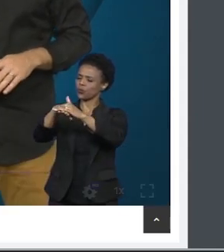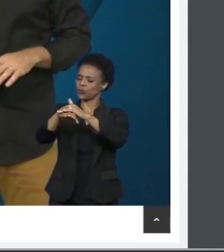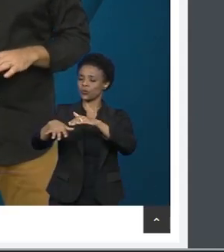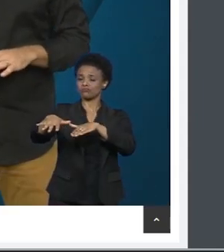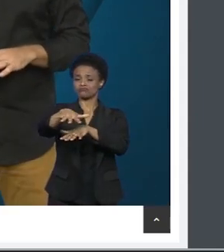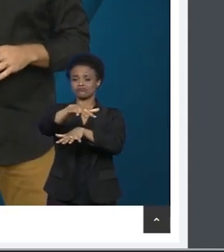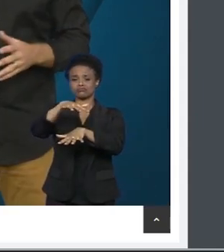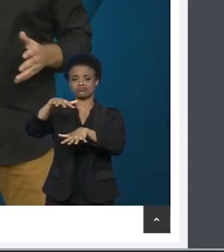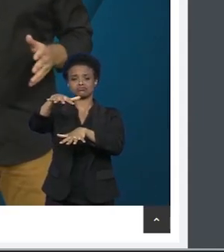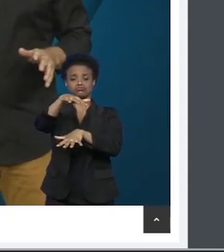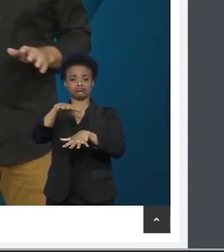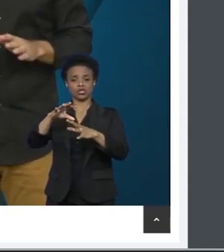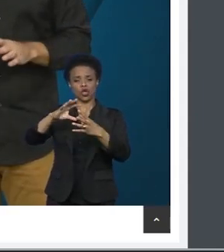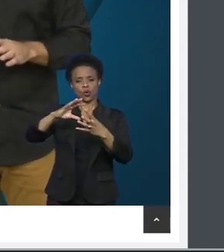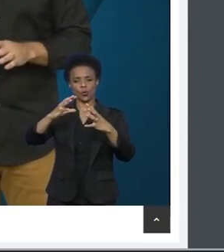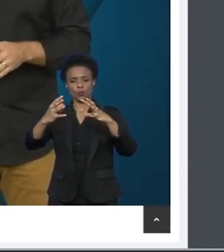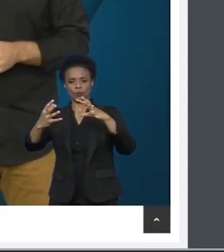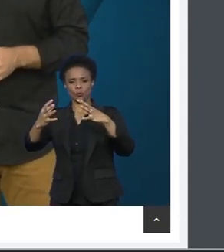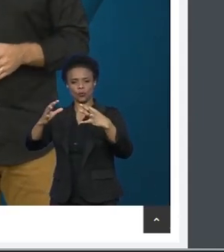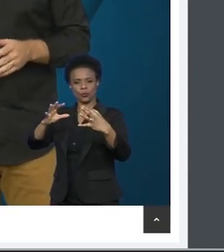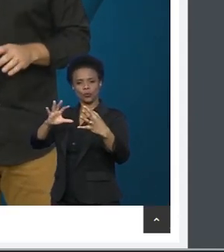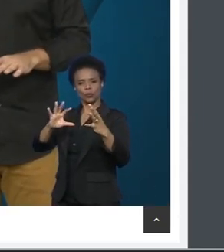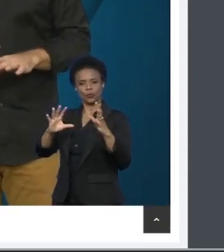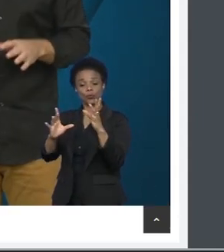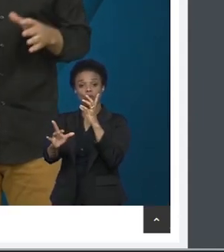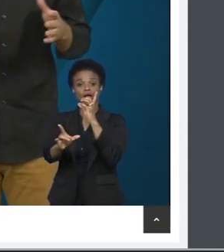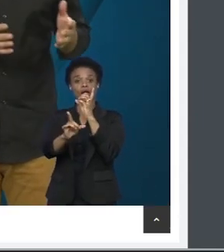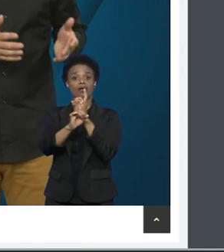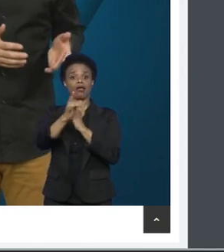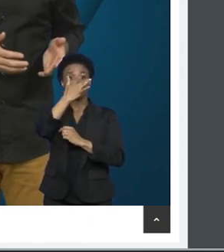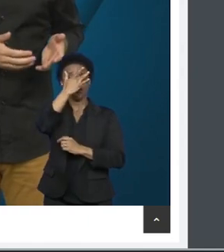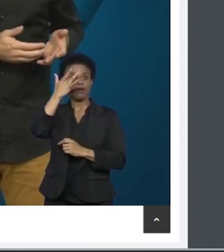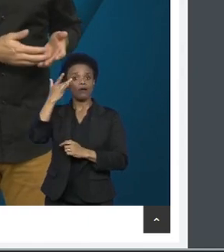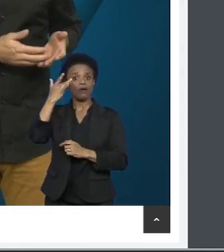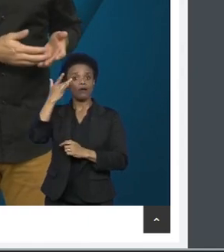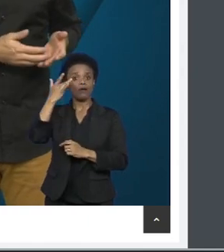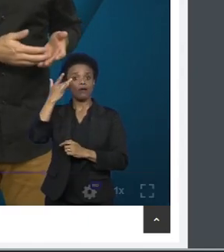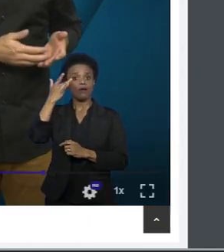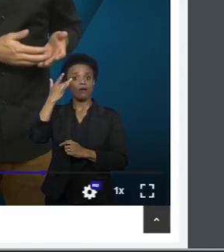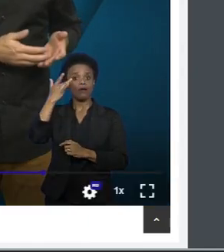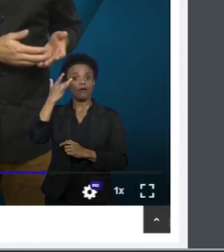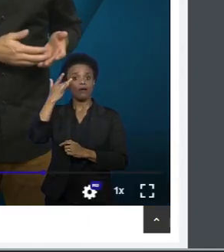superficiais são moldados a partir do encontro entre agentes transformadores do